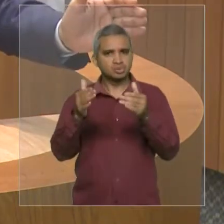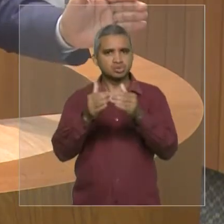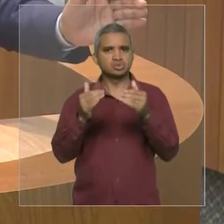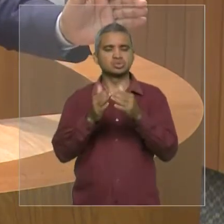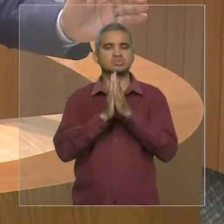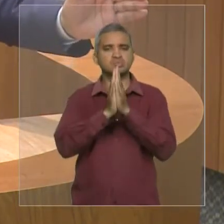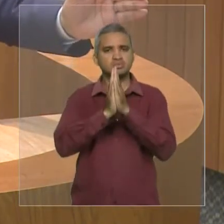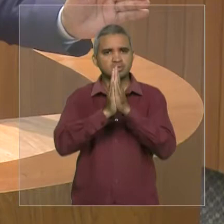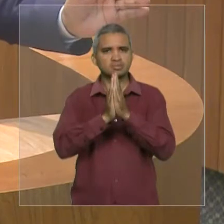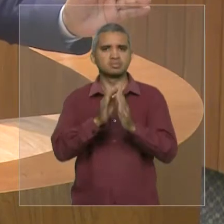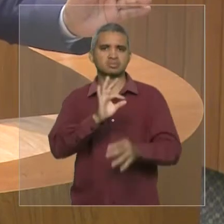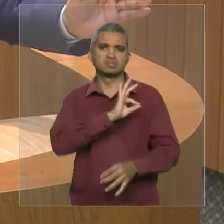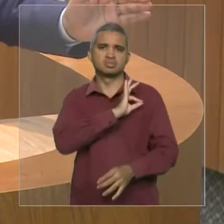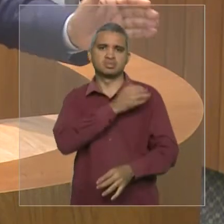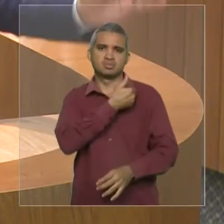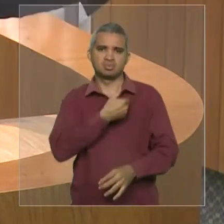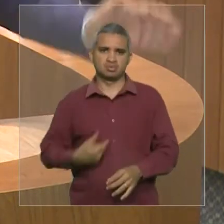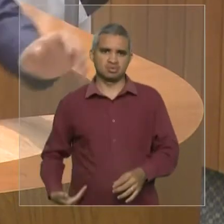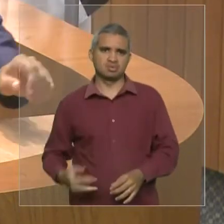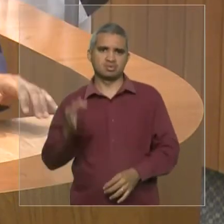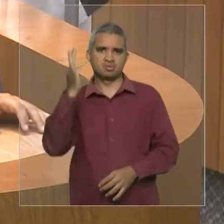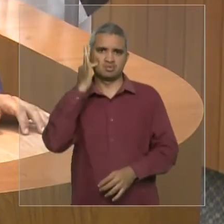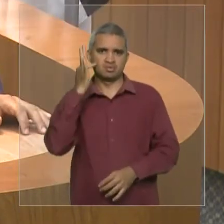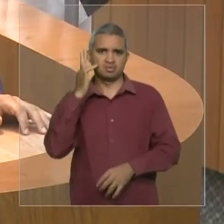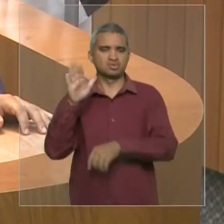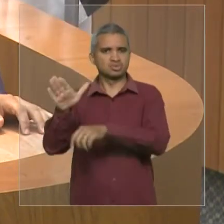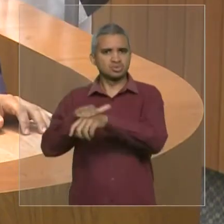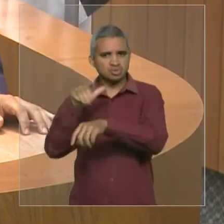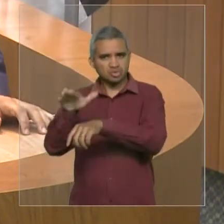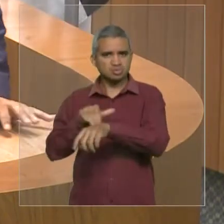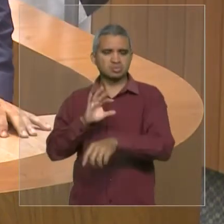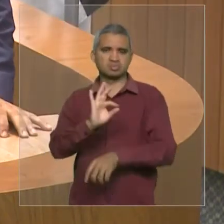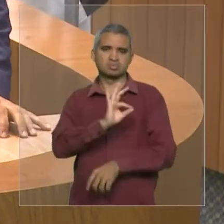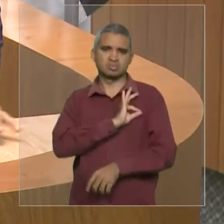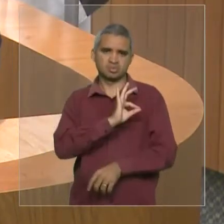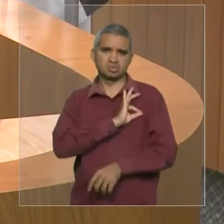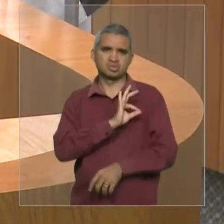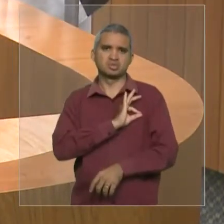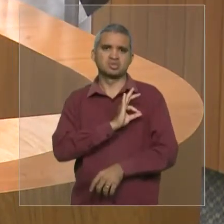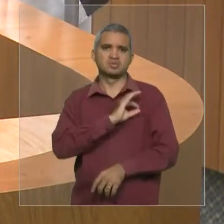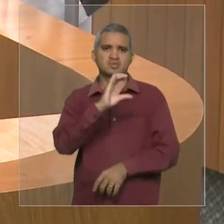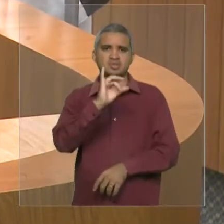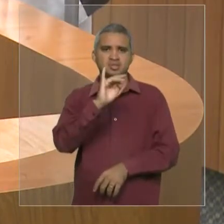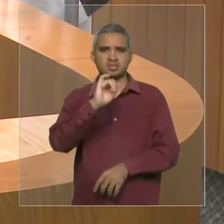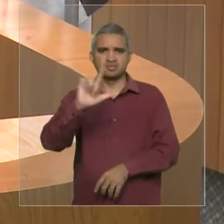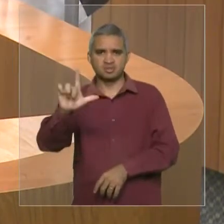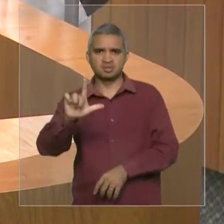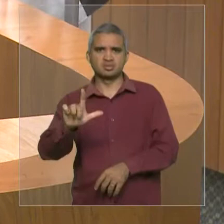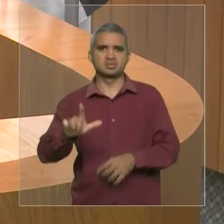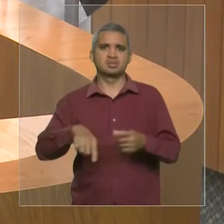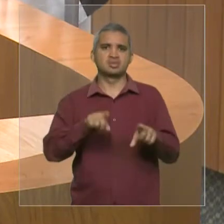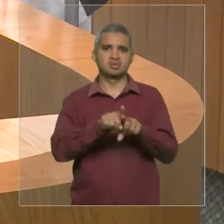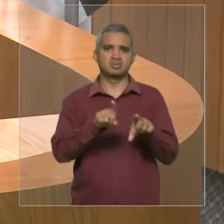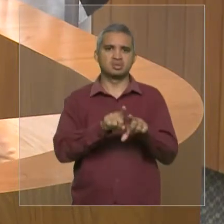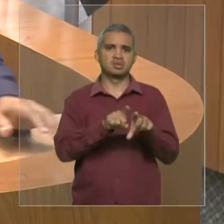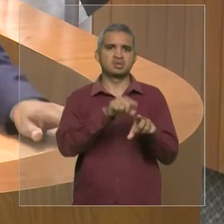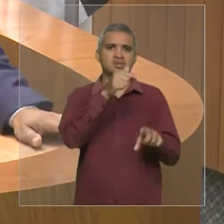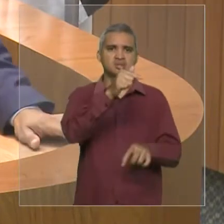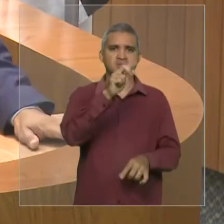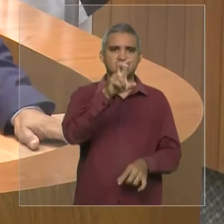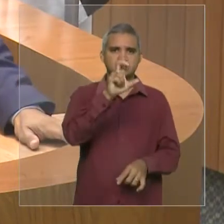policiais na Polícia Civil e mais de 1.750 policiais militares formados, não nomeados